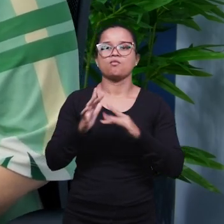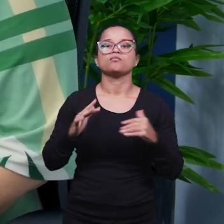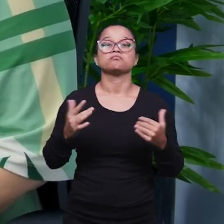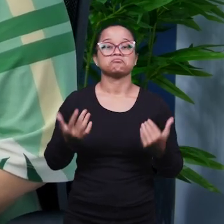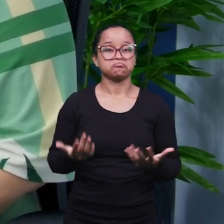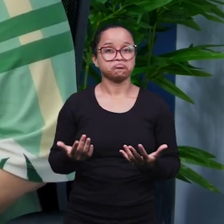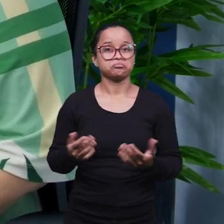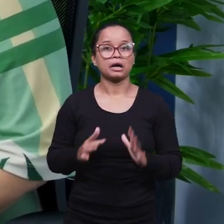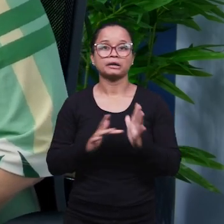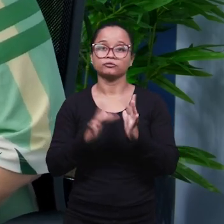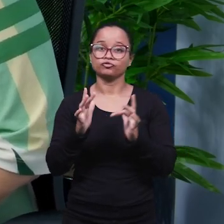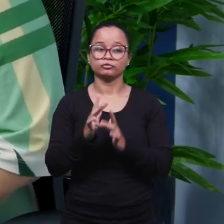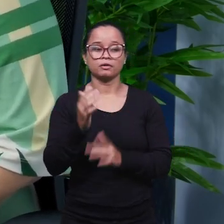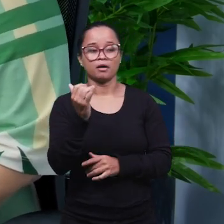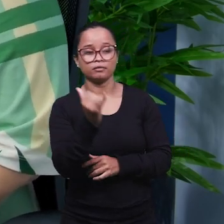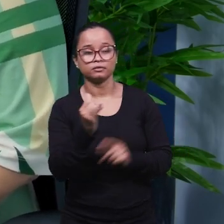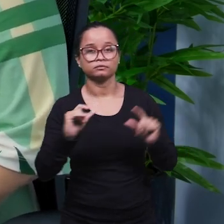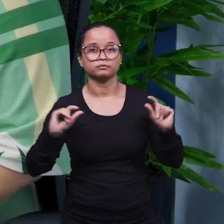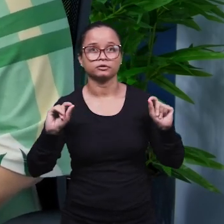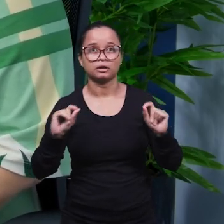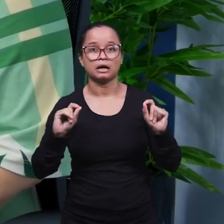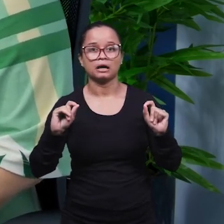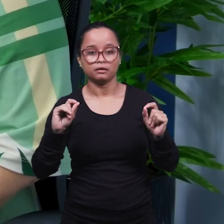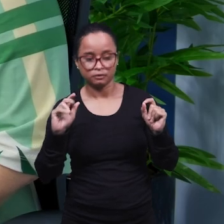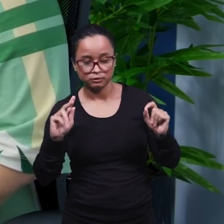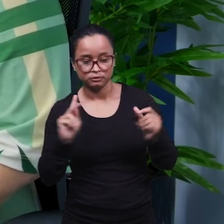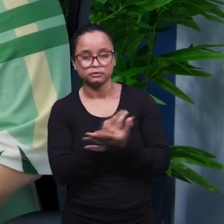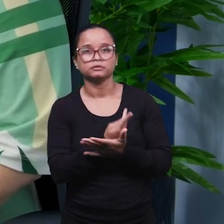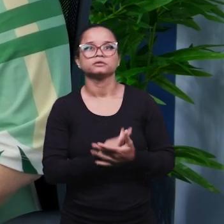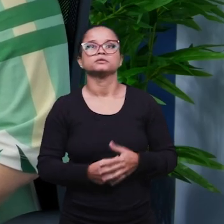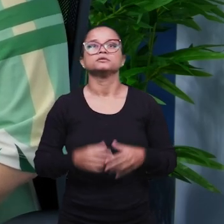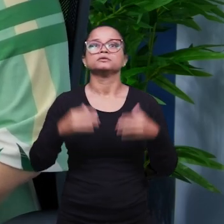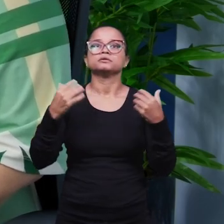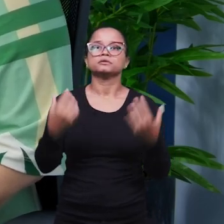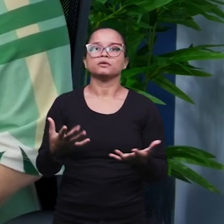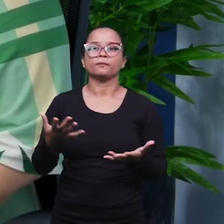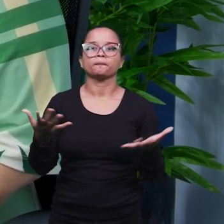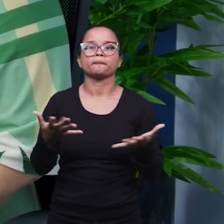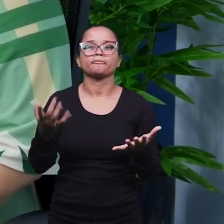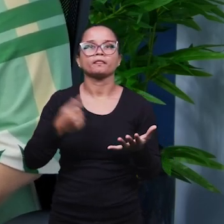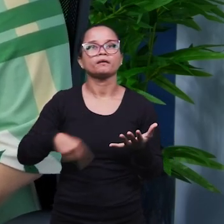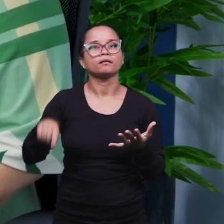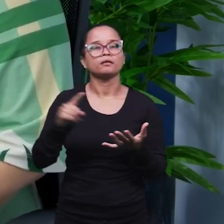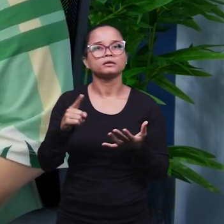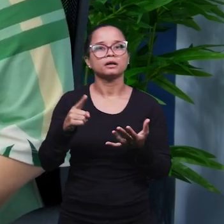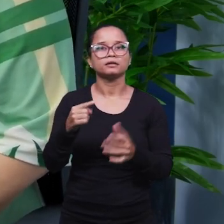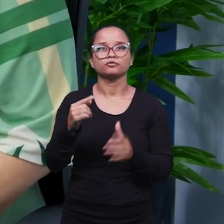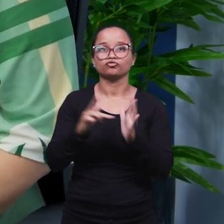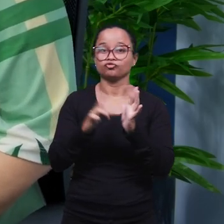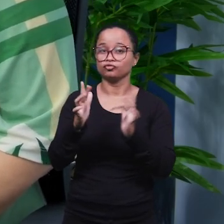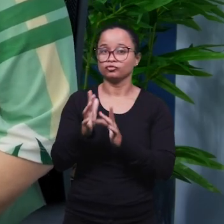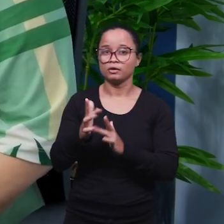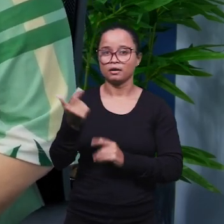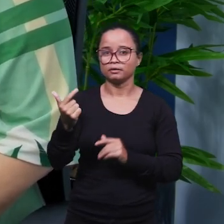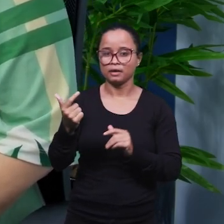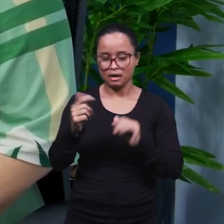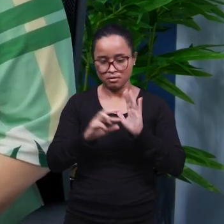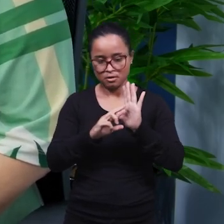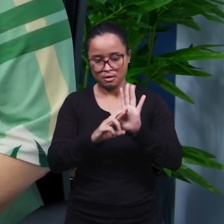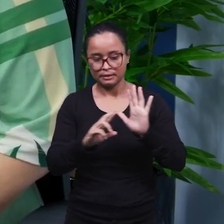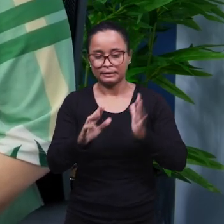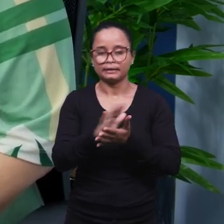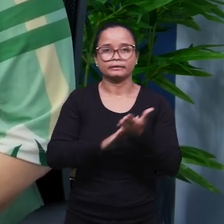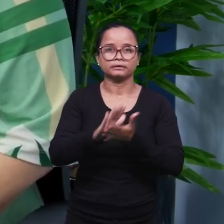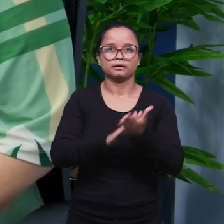Jesus? Aí, Jesus falou dos acontecimentos. Nós não estamos aqui, não tem Jesus aqui representando em